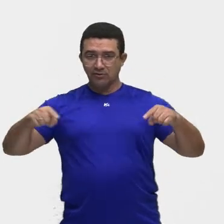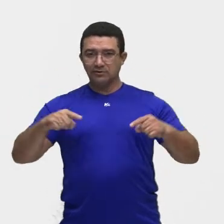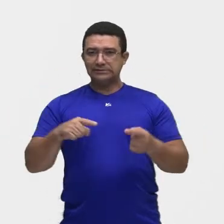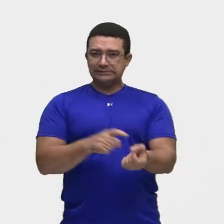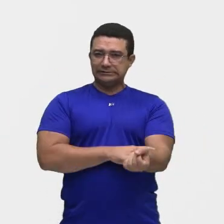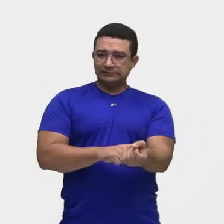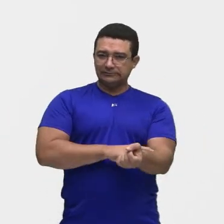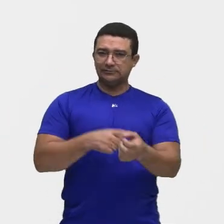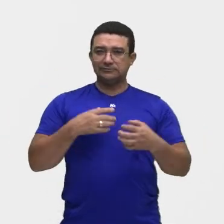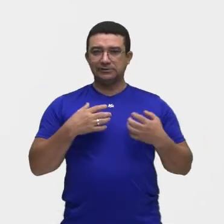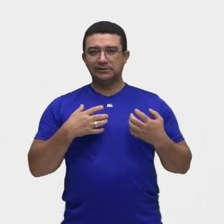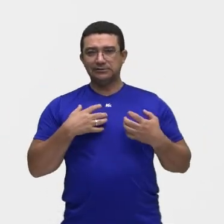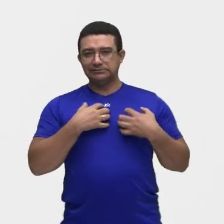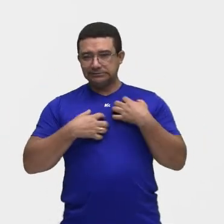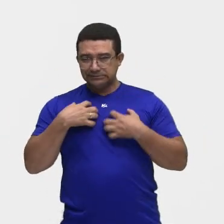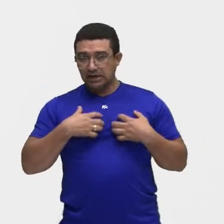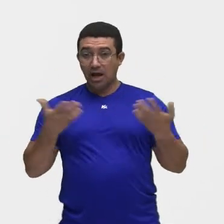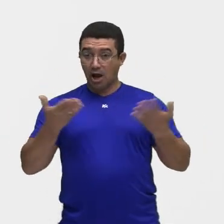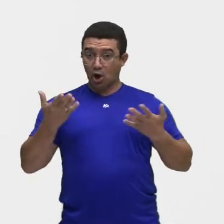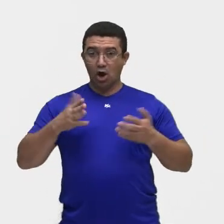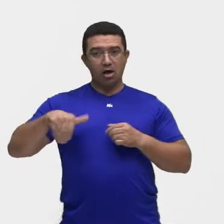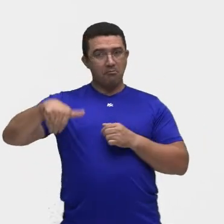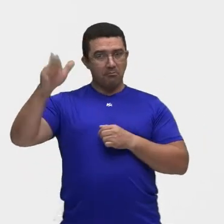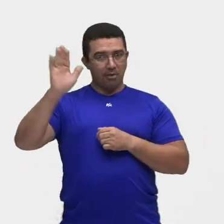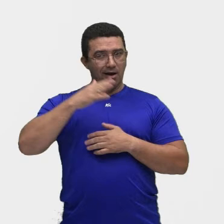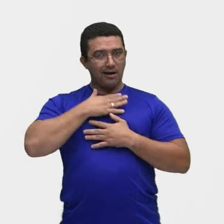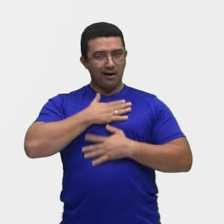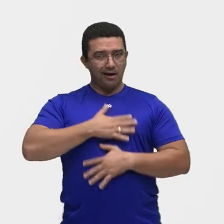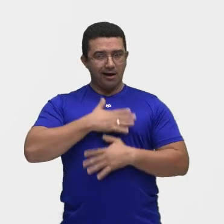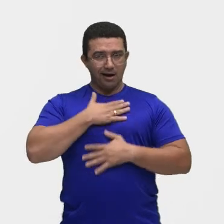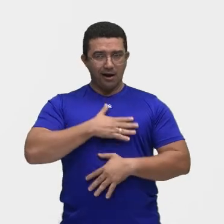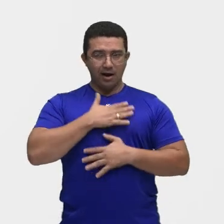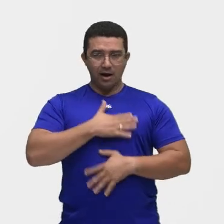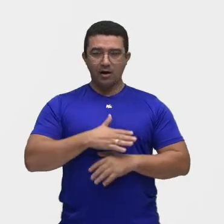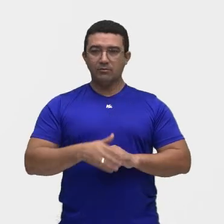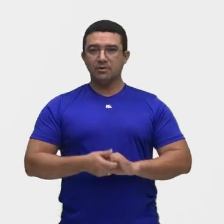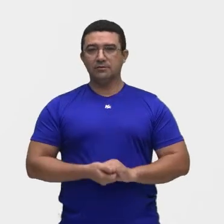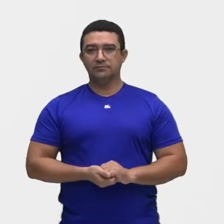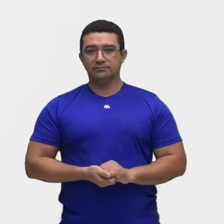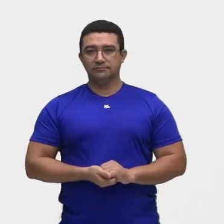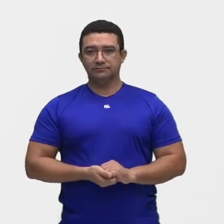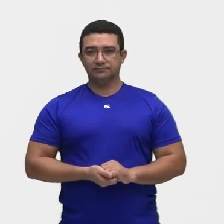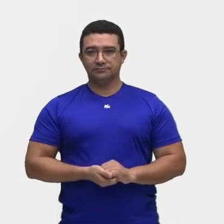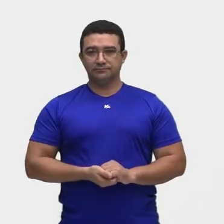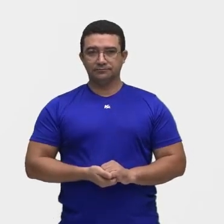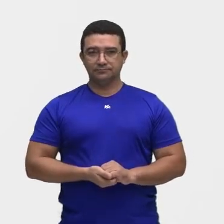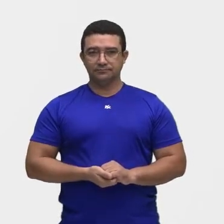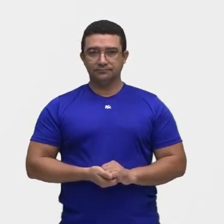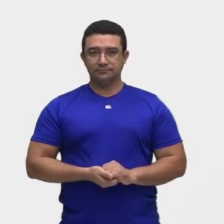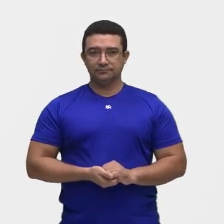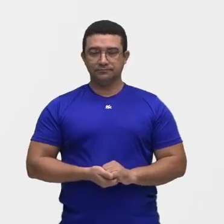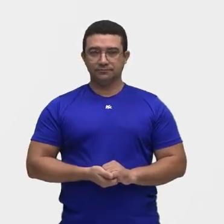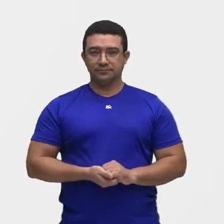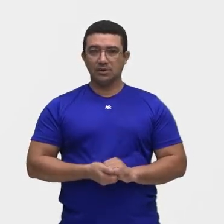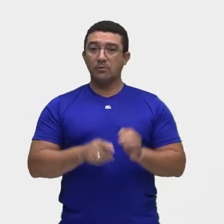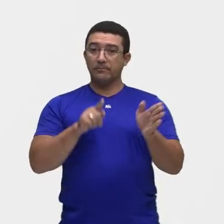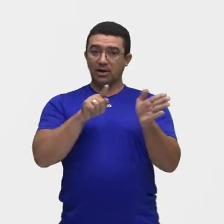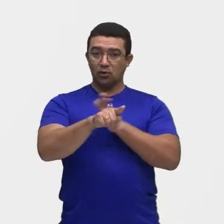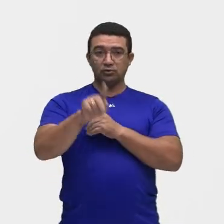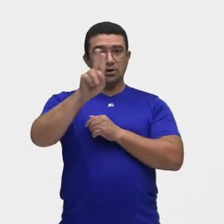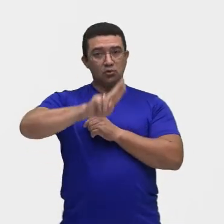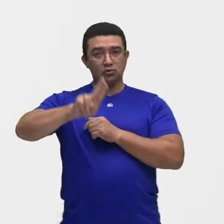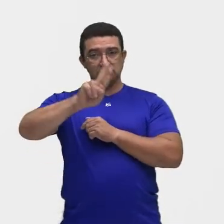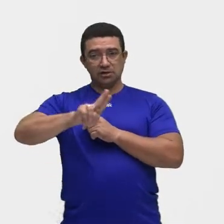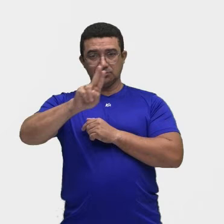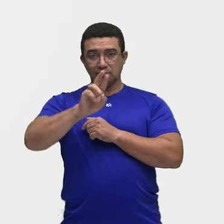nível mais calmo agora, não é? E agora sim nós vamos passar para as nossas perguntas com WH question. Acompanhe aqui comigo,